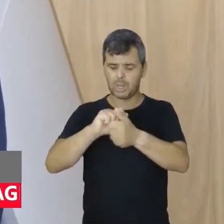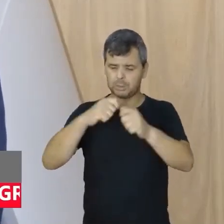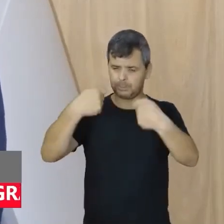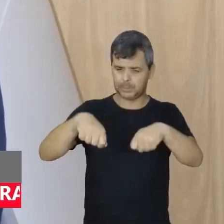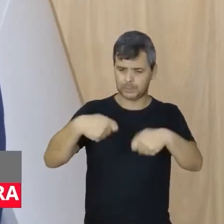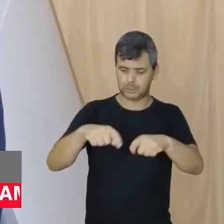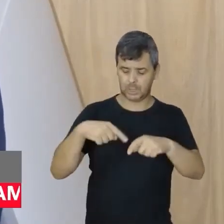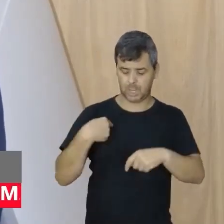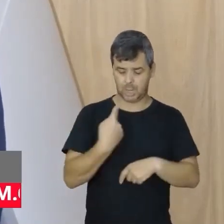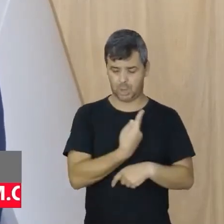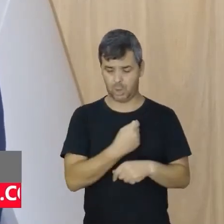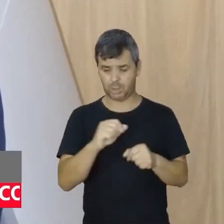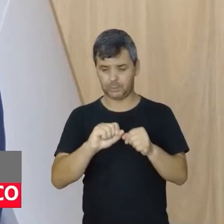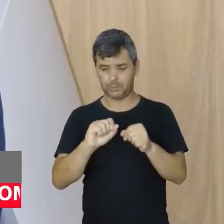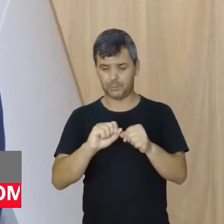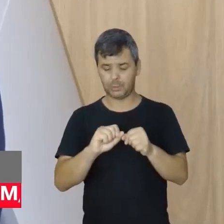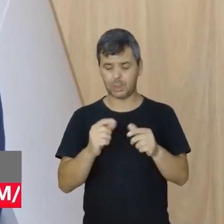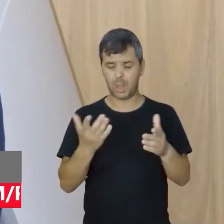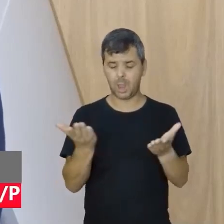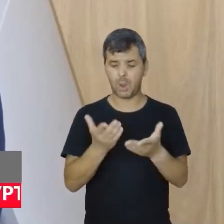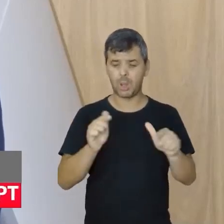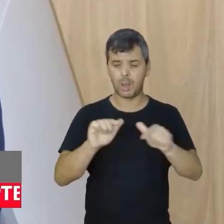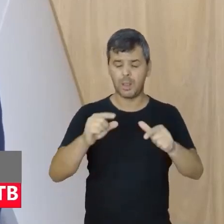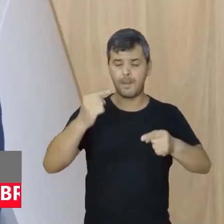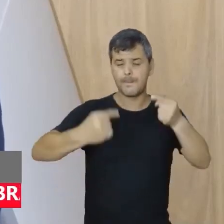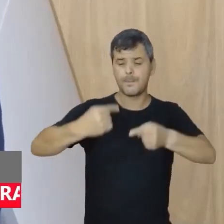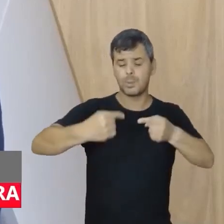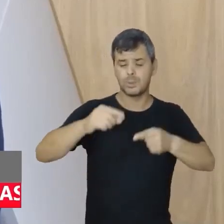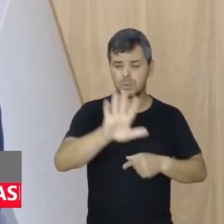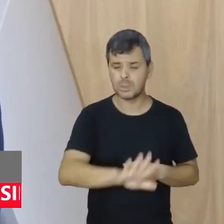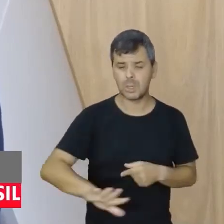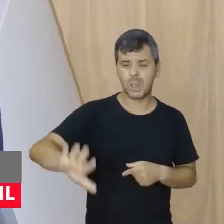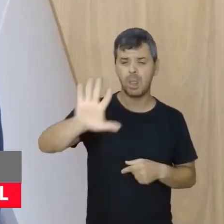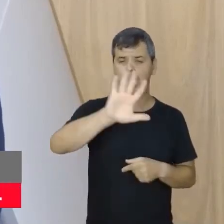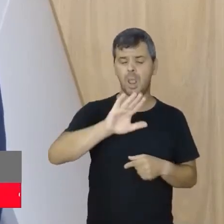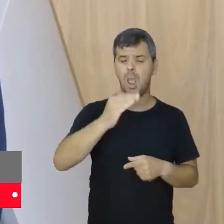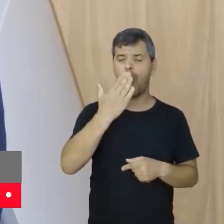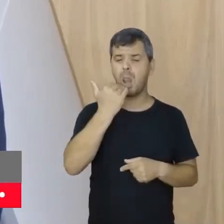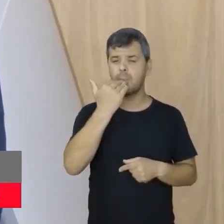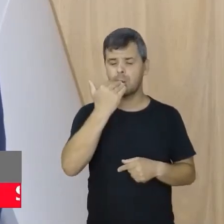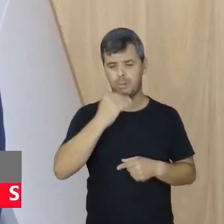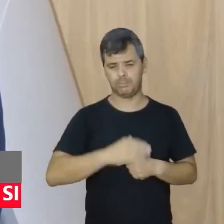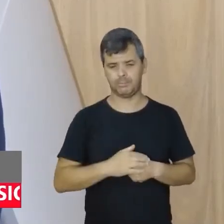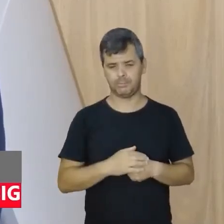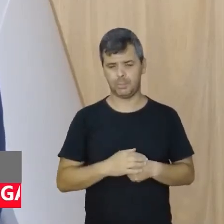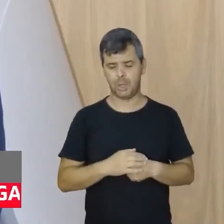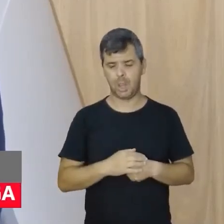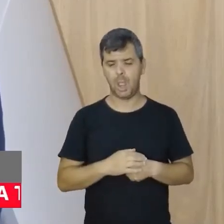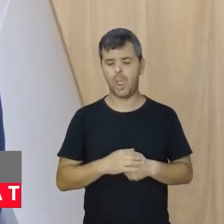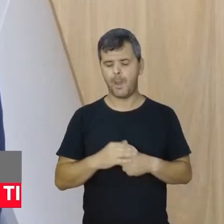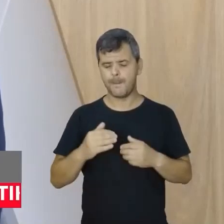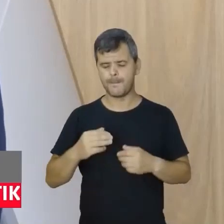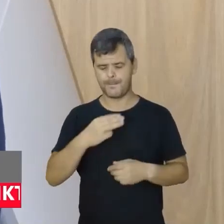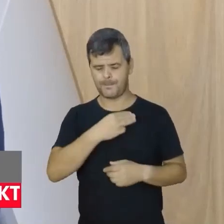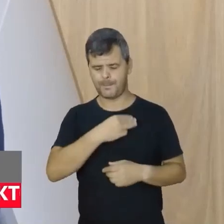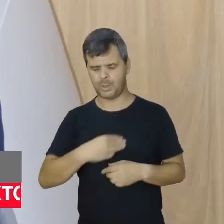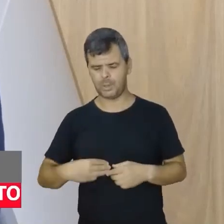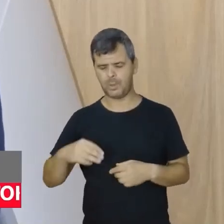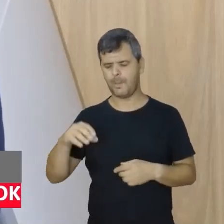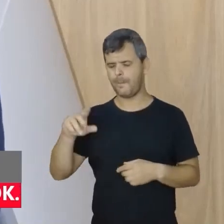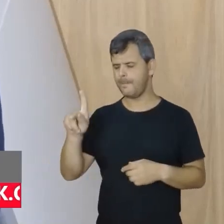necessária. Nós estamos trabalhando agora, Amanda, numa política nacional de abastecimento alimentar. O ministro Paulo Teixeira, o nosso